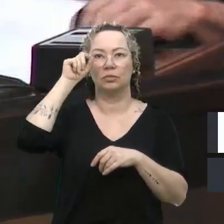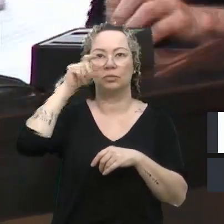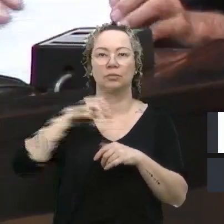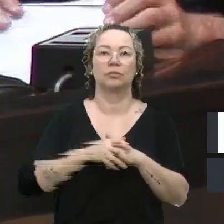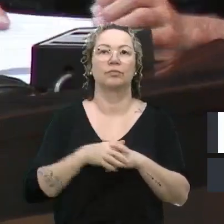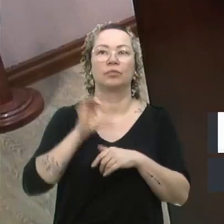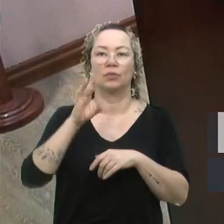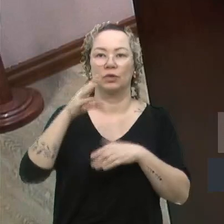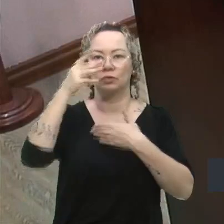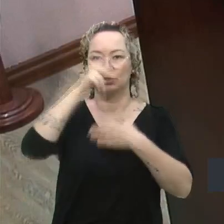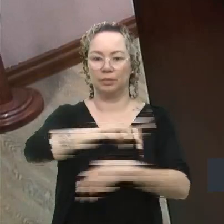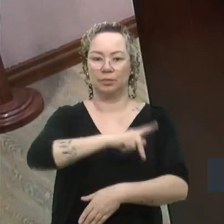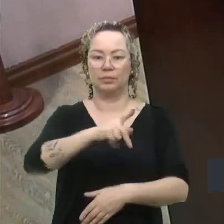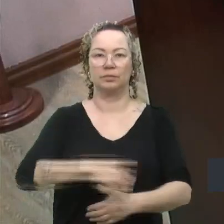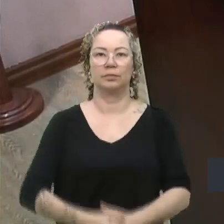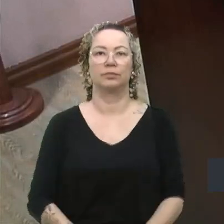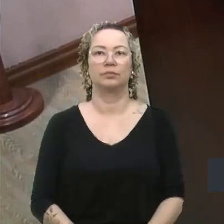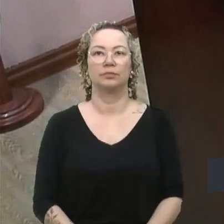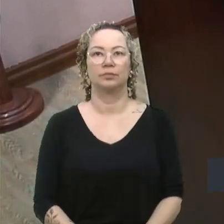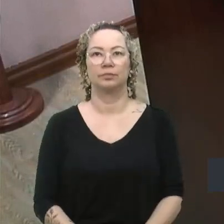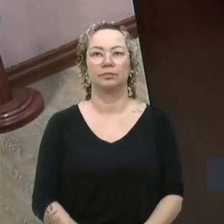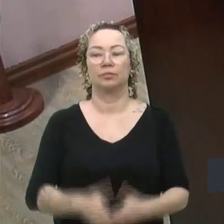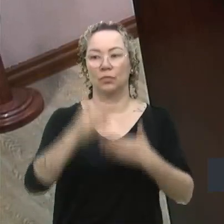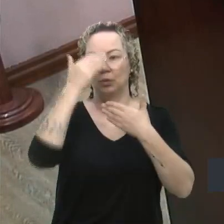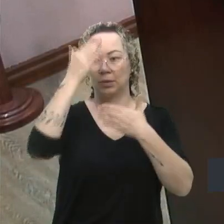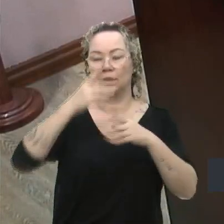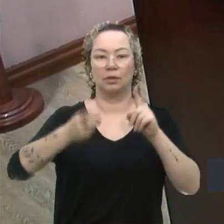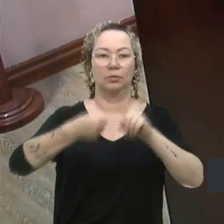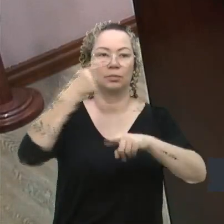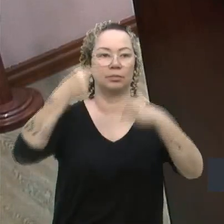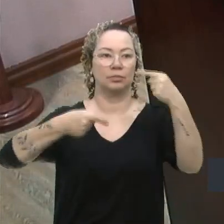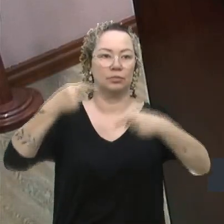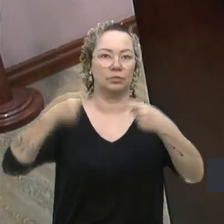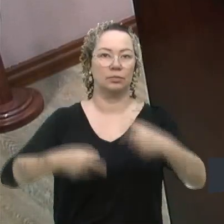presidente. Obrigado. Em primeira discussão,